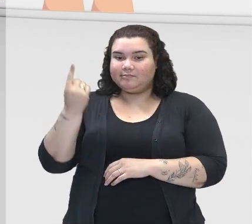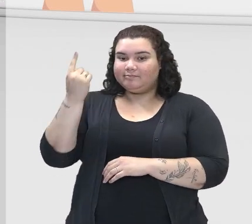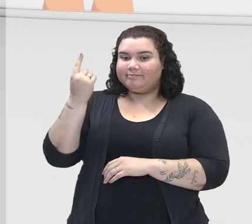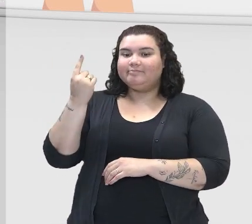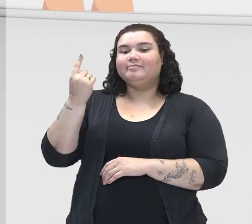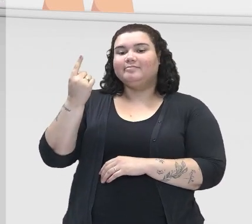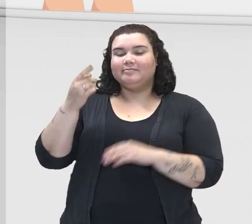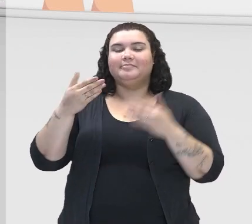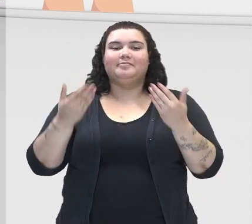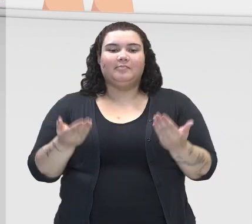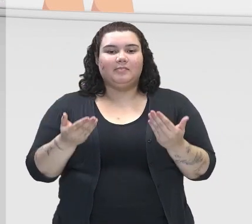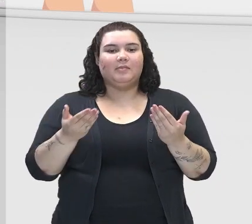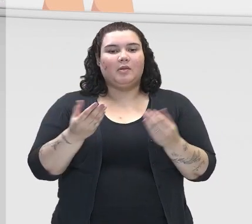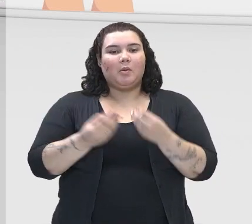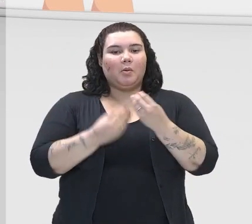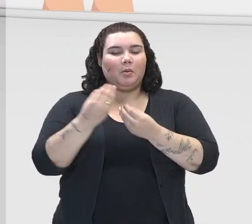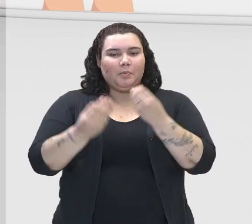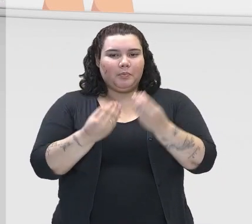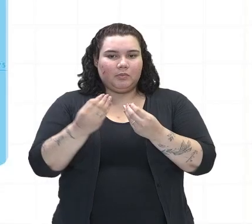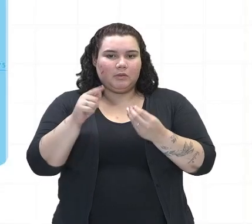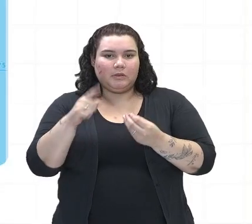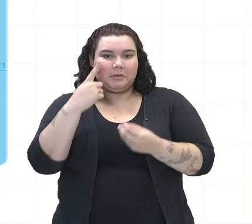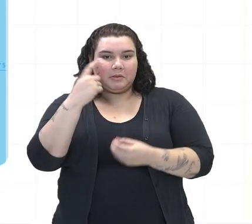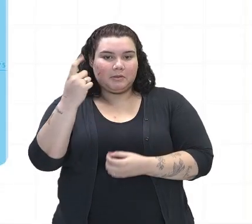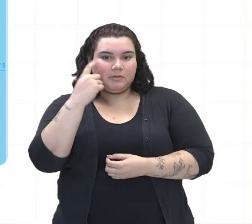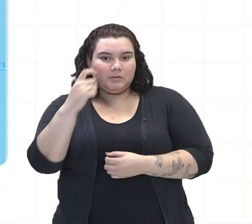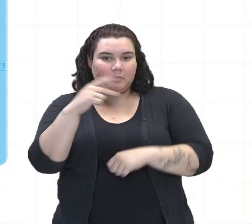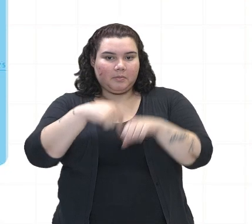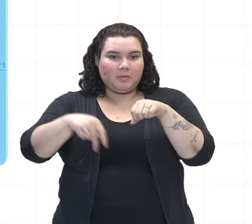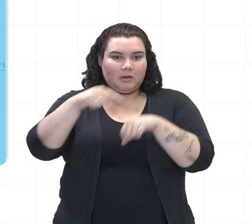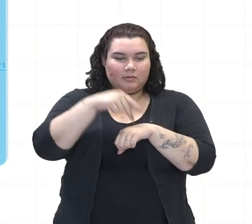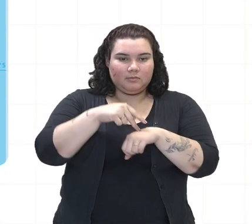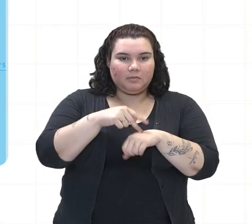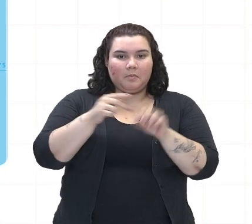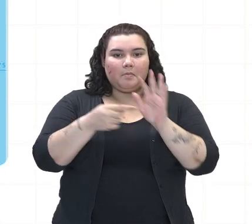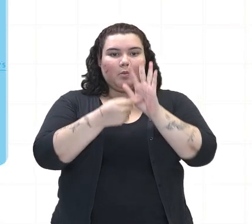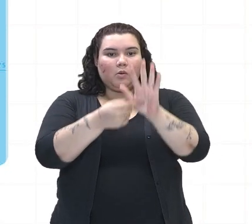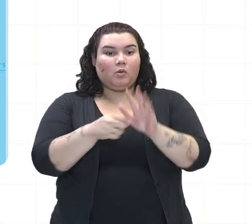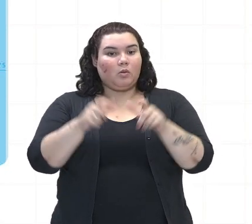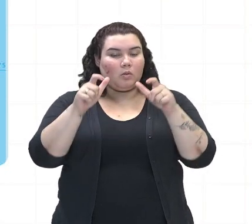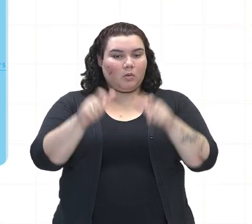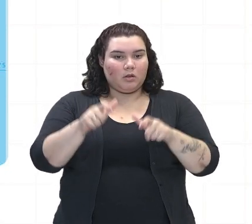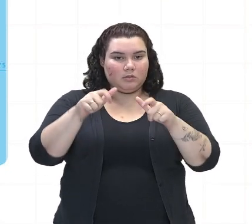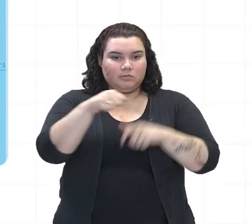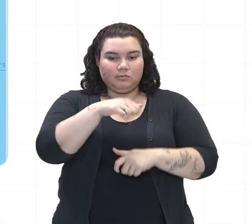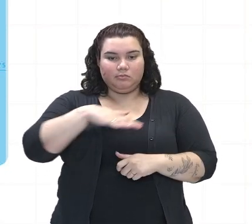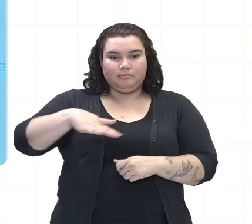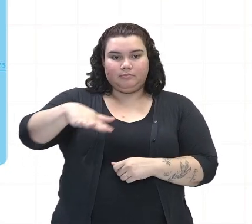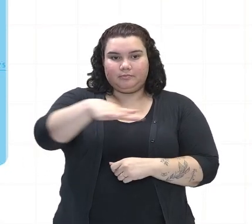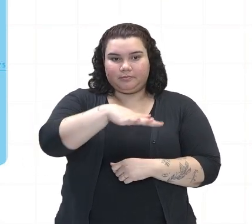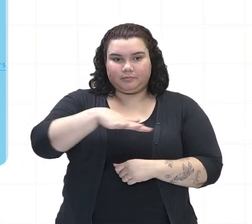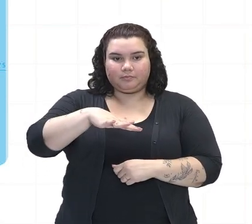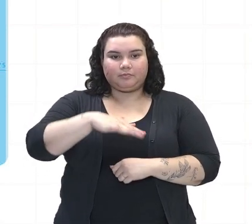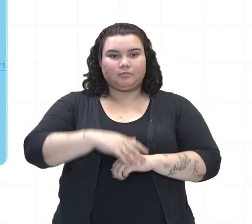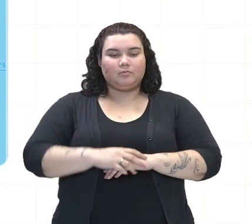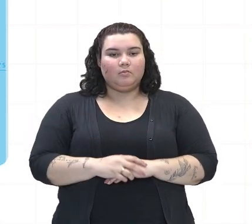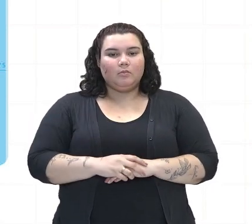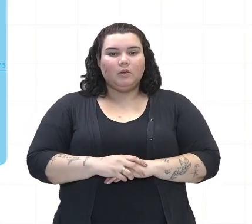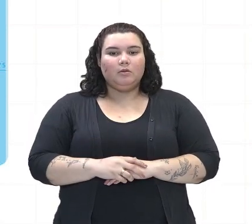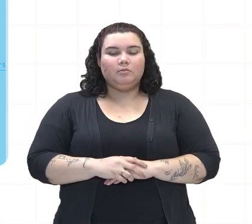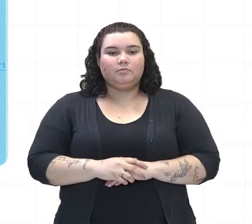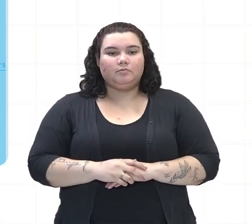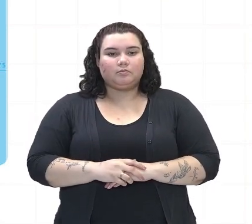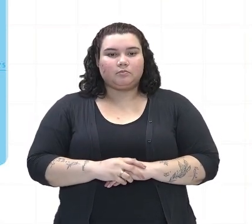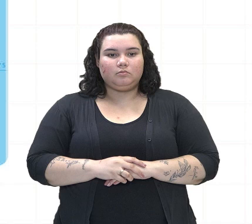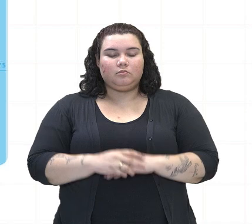muito interessante, né? Que é isso que a gente vai ver nessa primeira tela agora, que mostra a localização do Chile, né? Que mostra a localização do